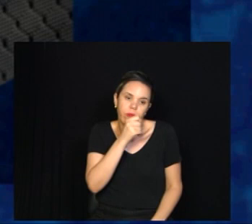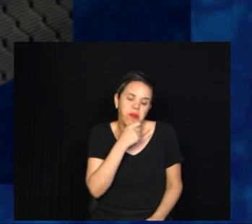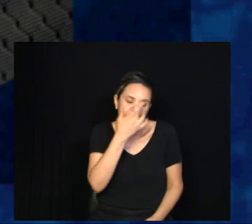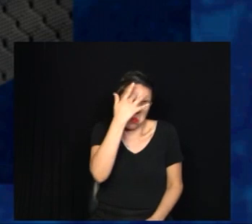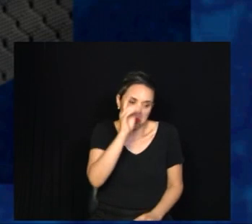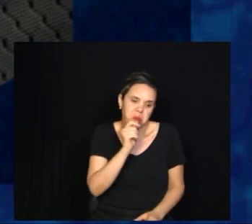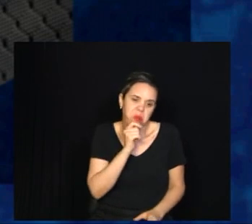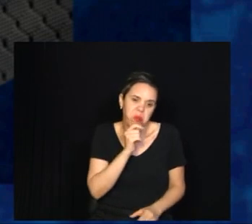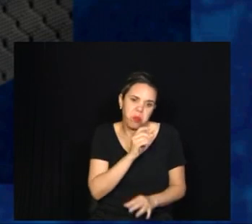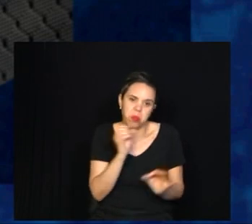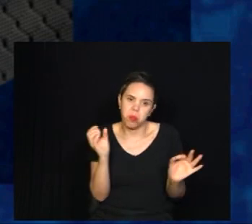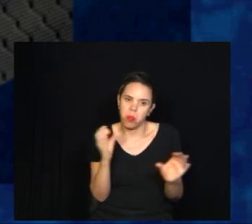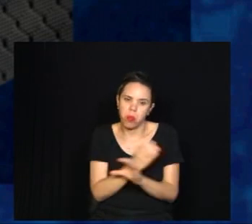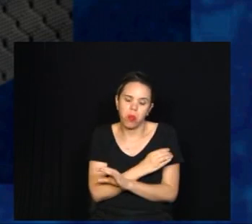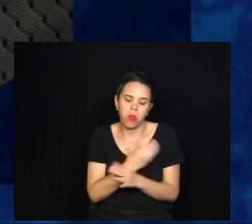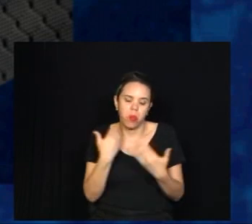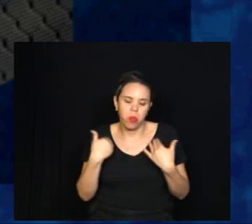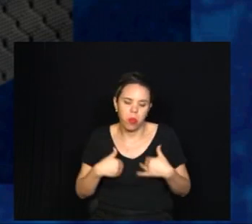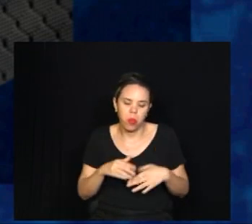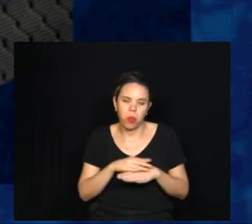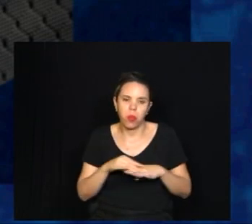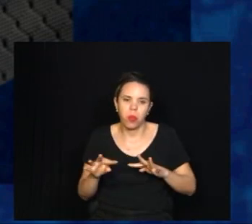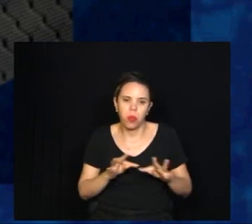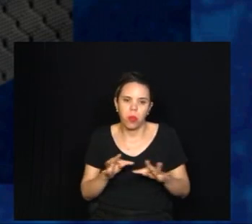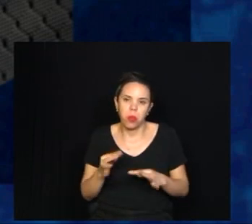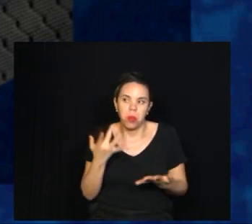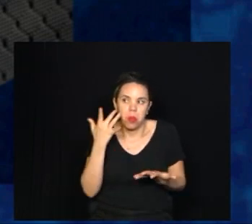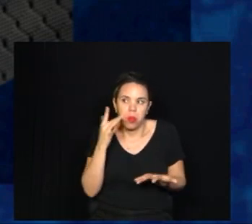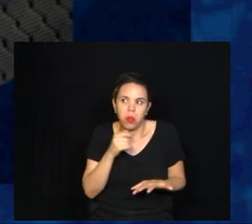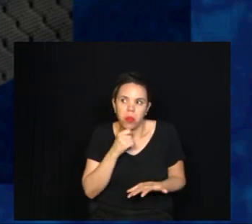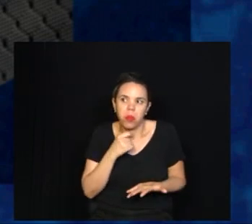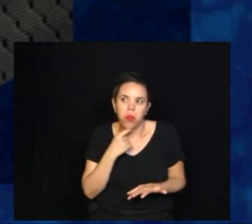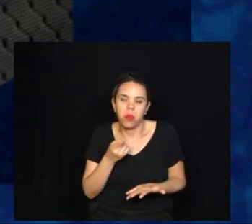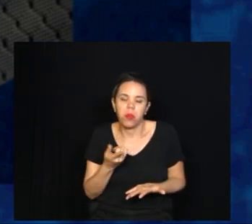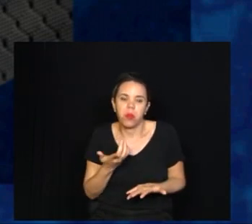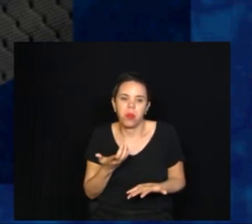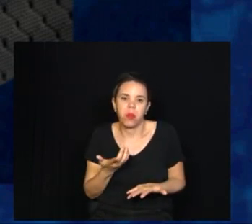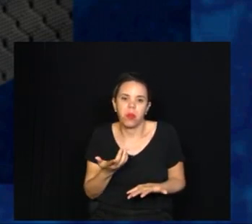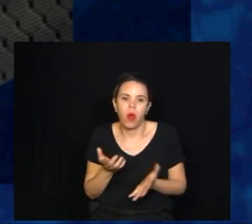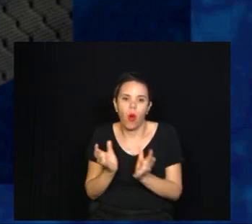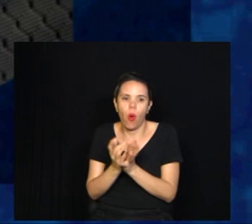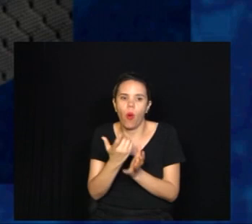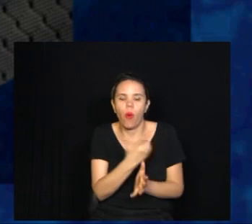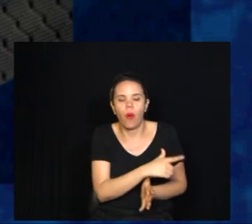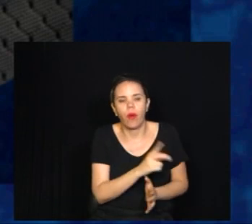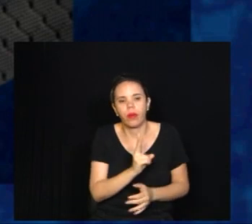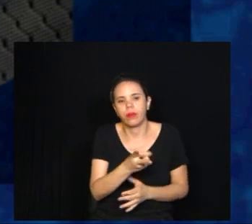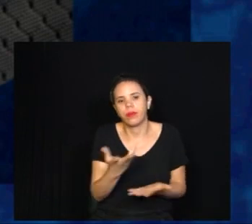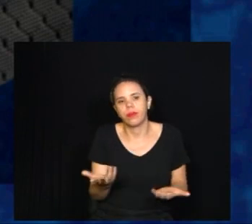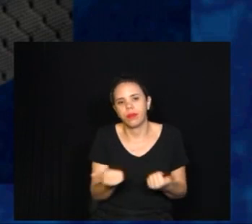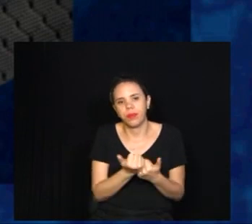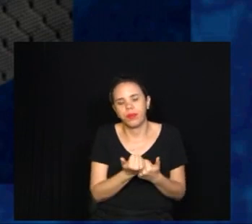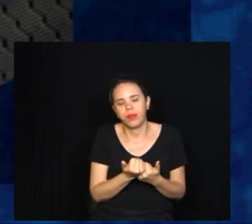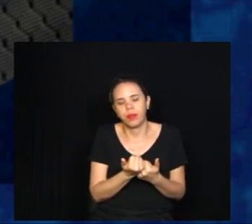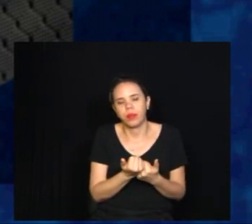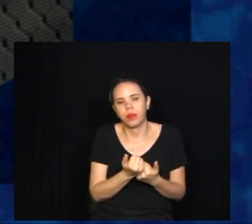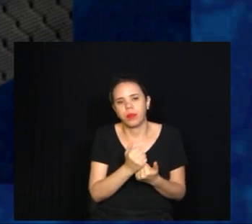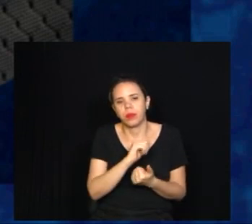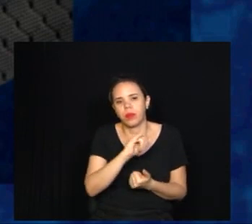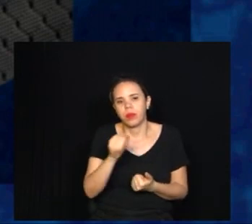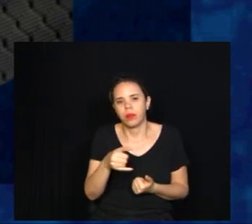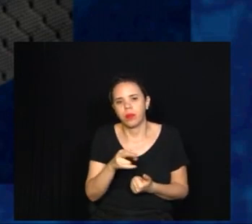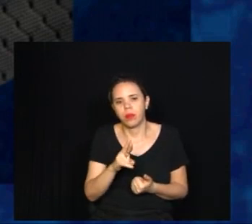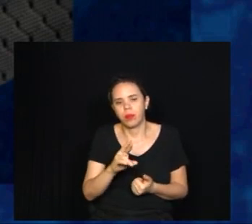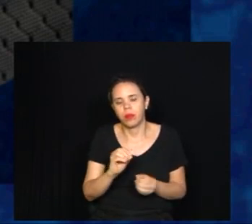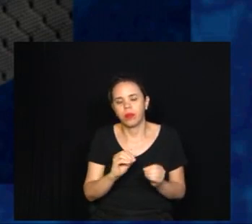está 100% fisicamente, então fica essa questão se joga o Lucão do Break ou se permanece com o Júnior Todinho.